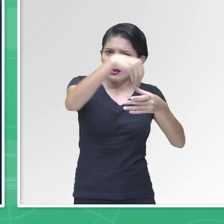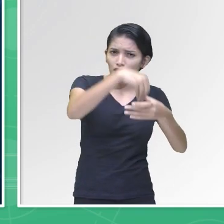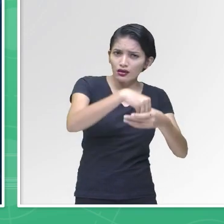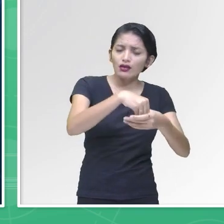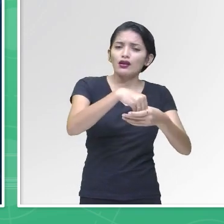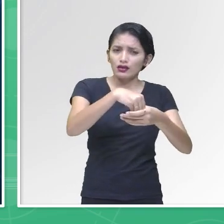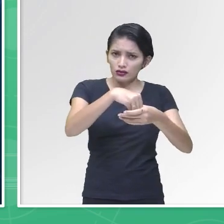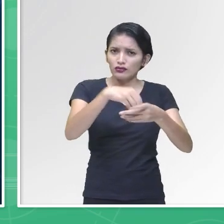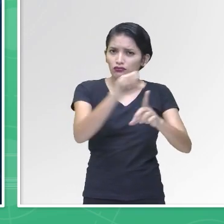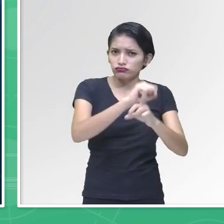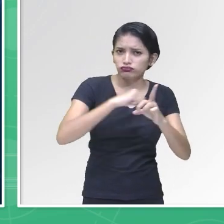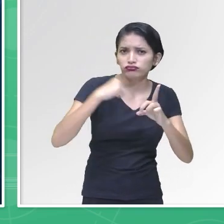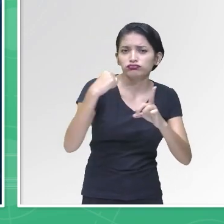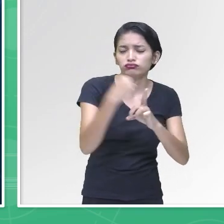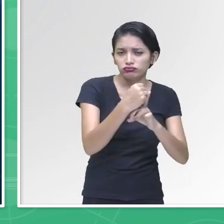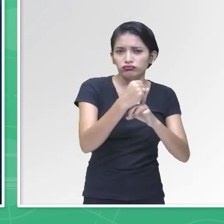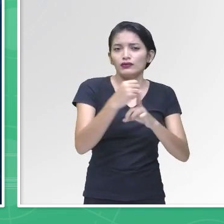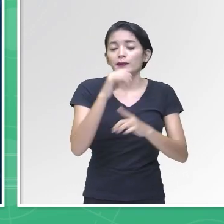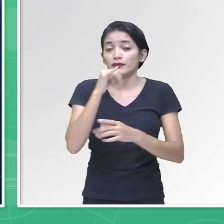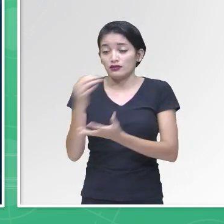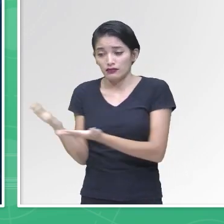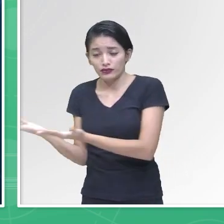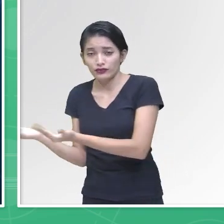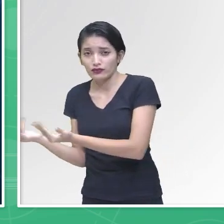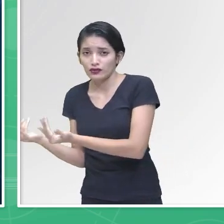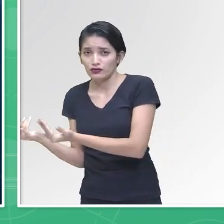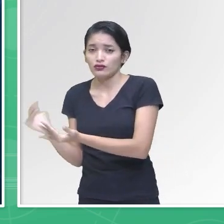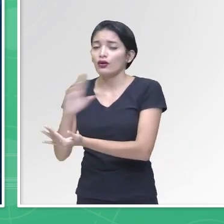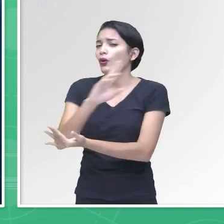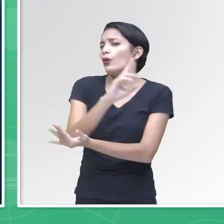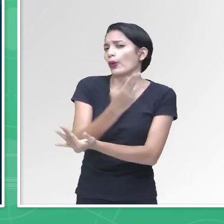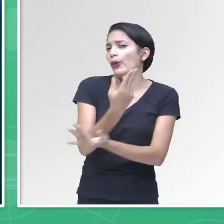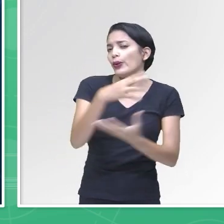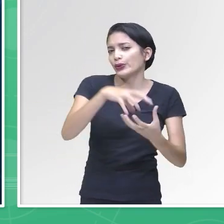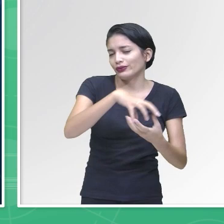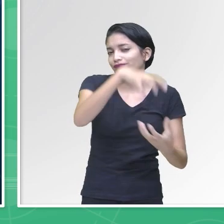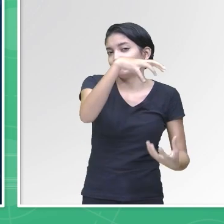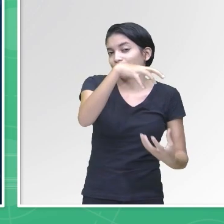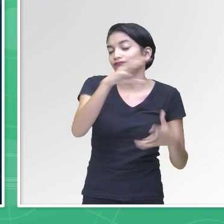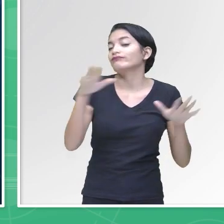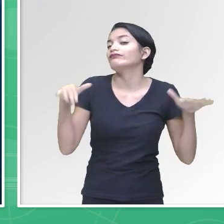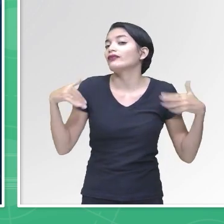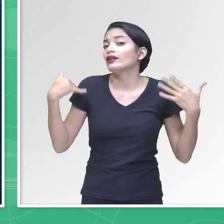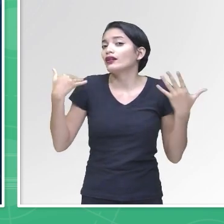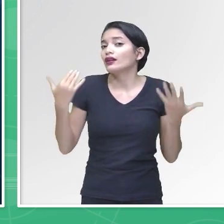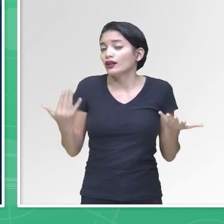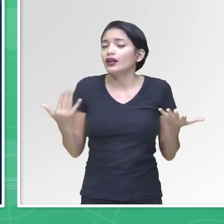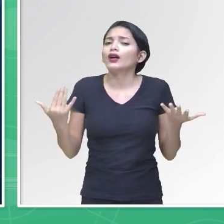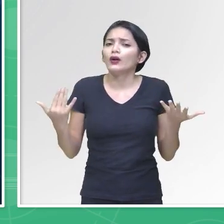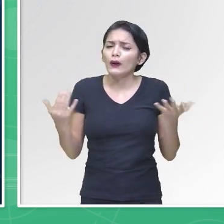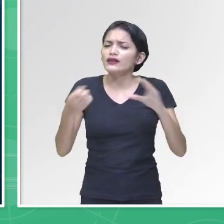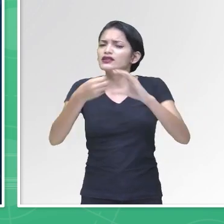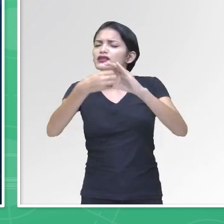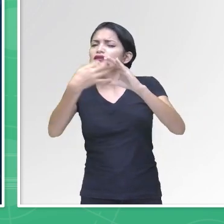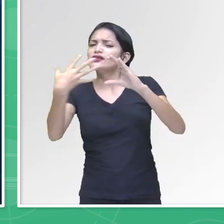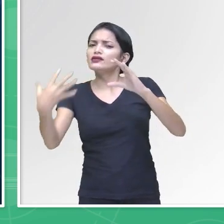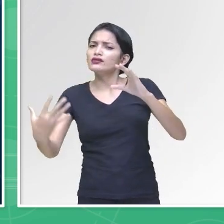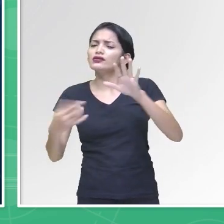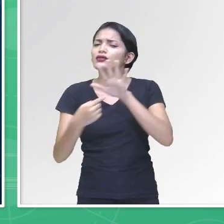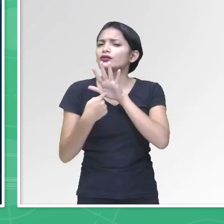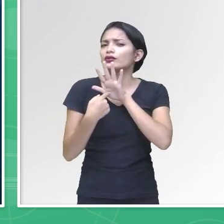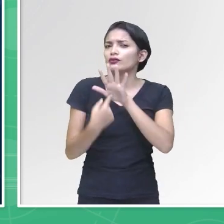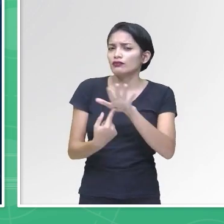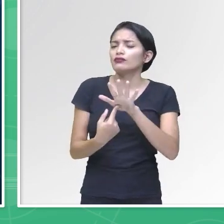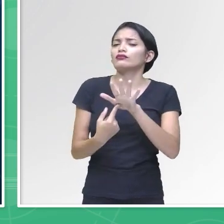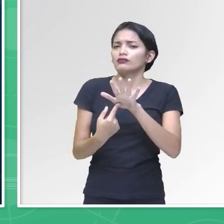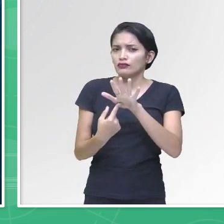segmento social. Juventude ou adulto? Quais são os elementos que caracterizam o indivíduo